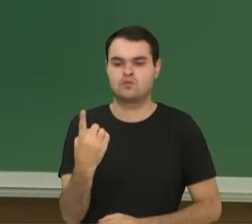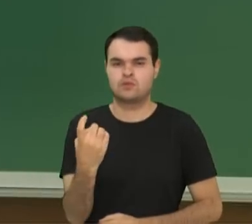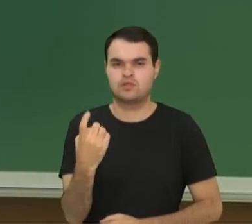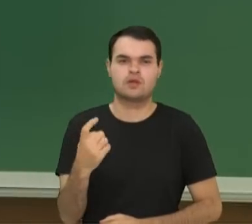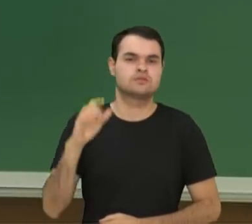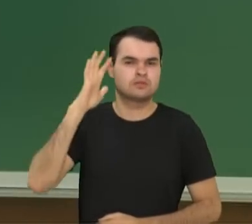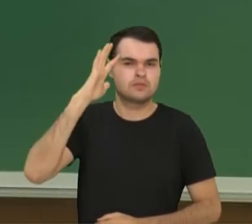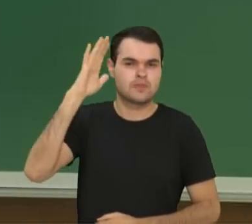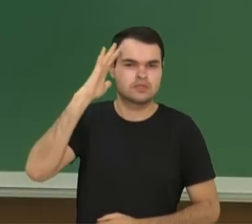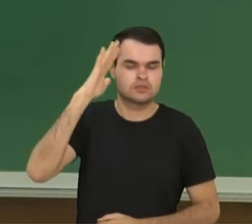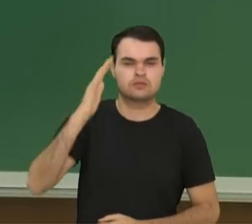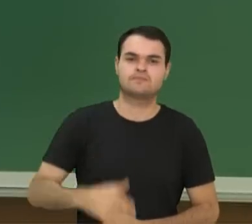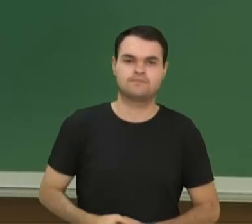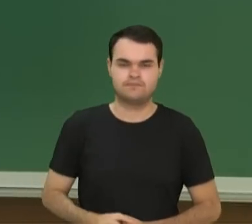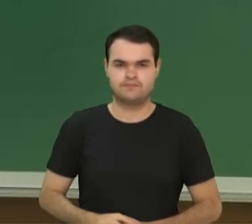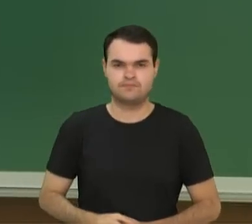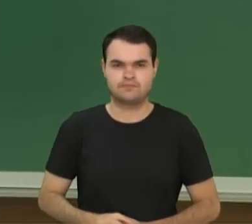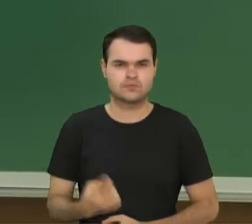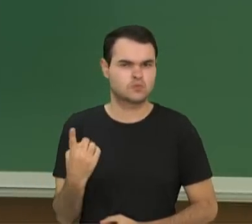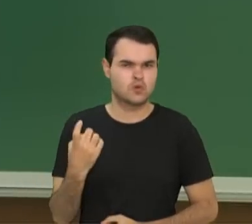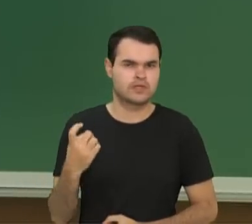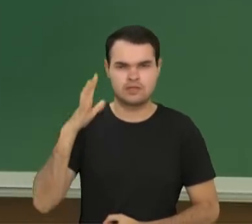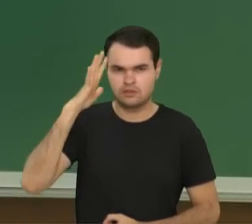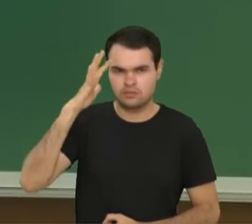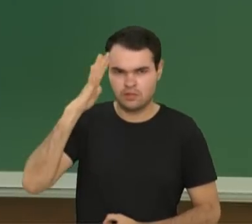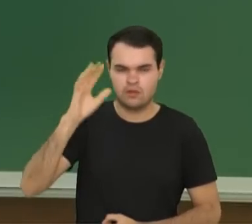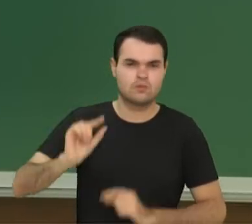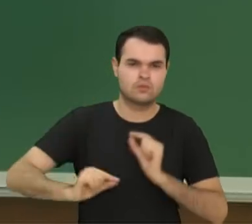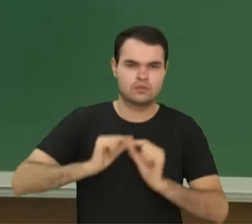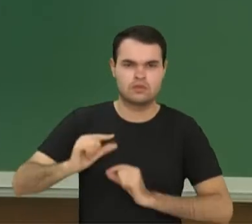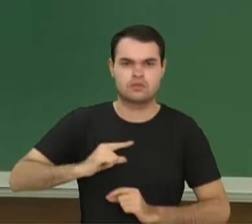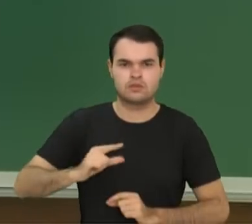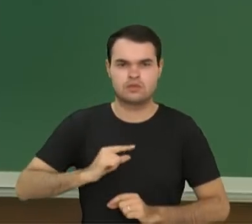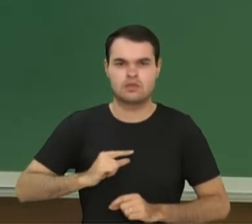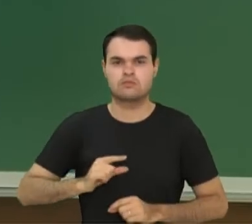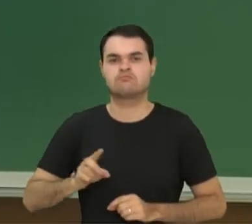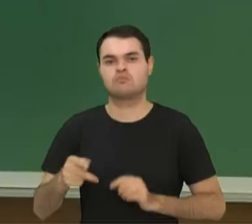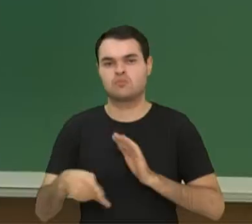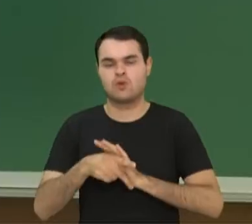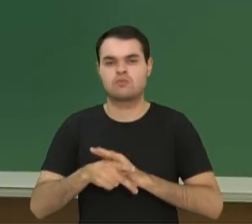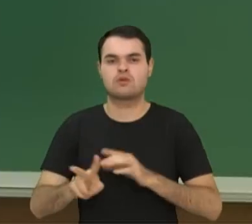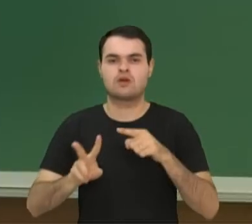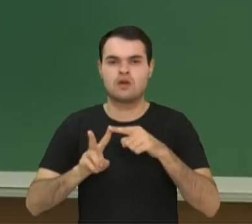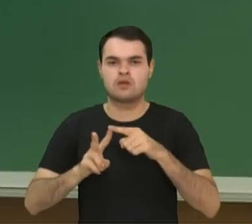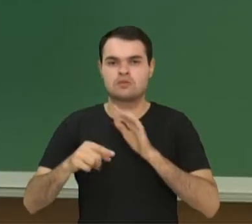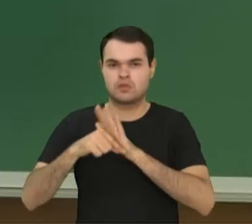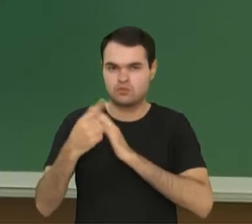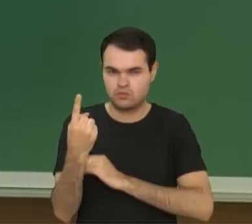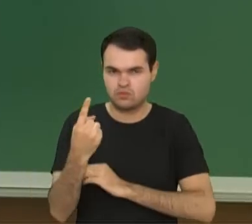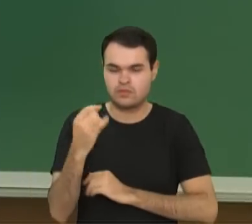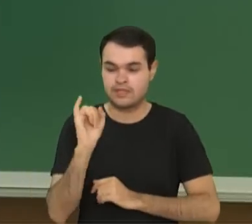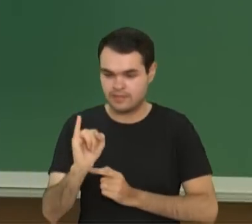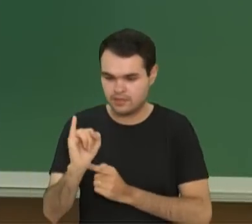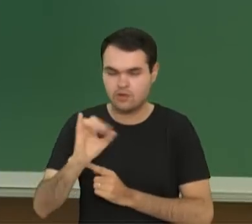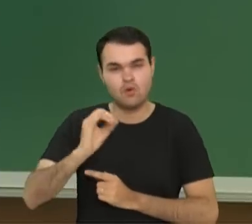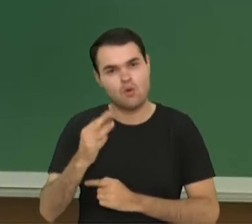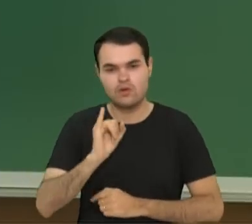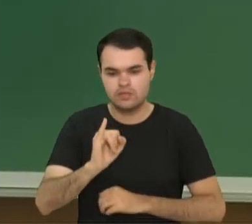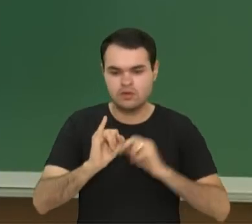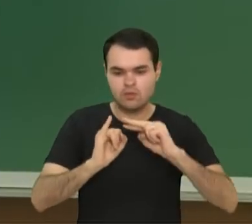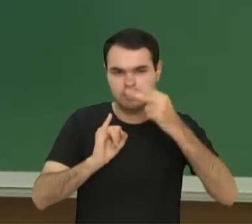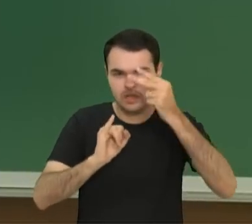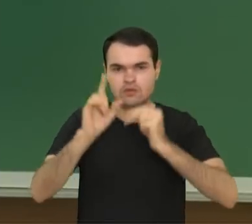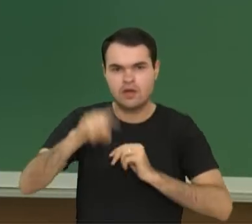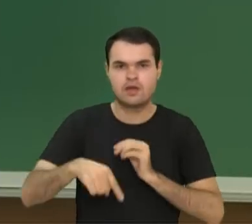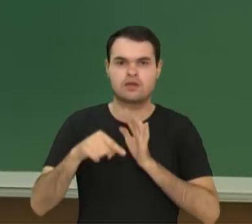nossa unidade imaginária é quando aparece raiz de menos 1, que é i, ou quando i ao quadrado é igual a menos